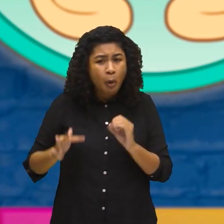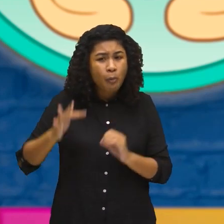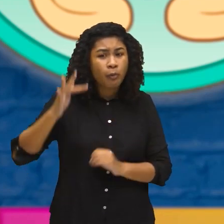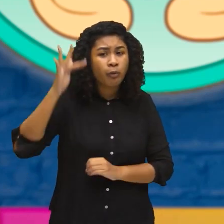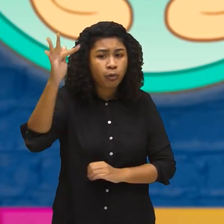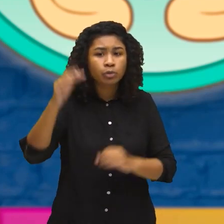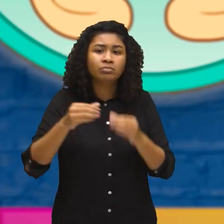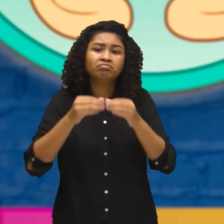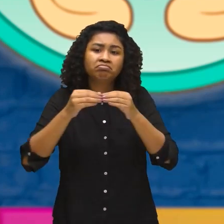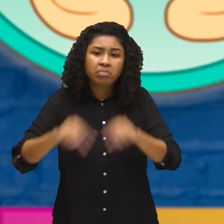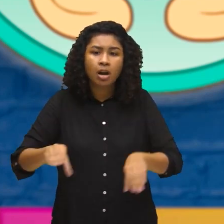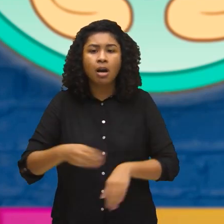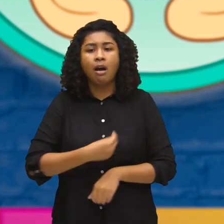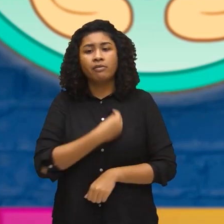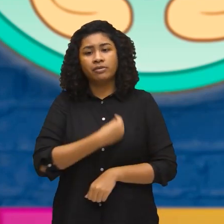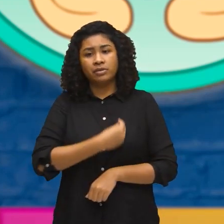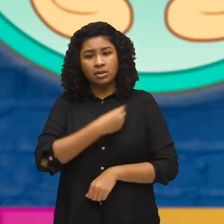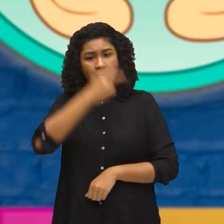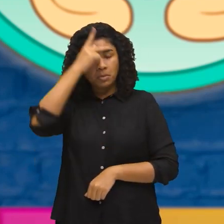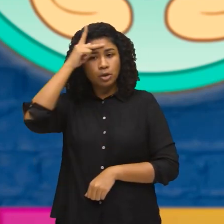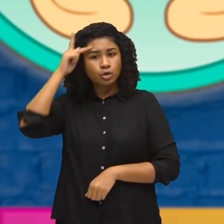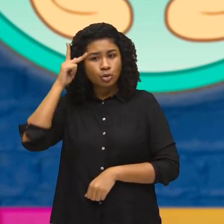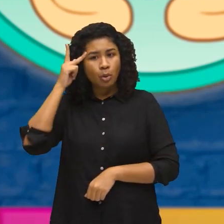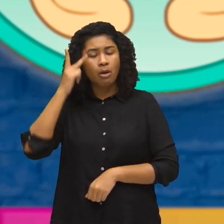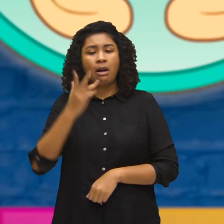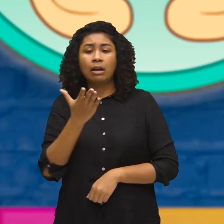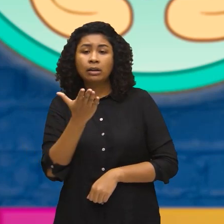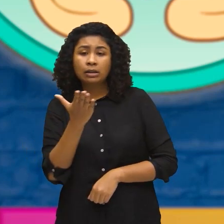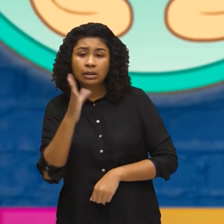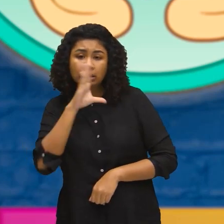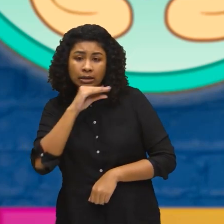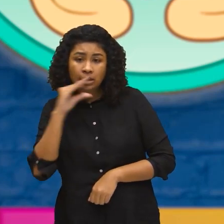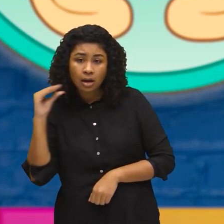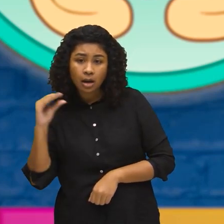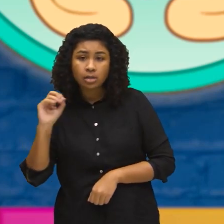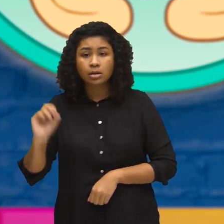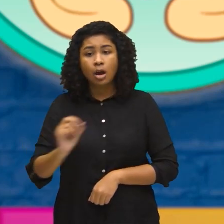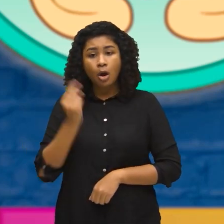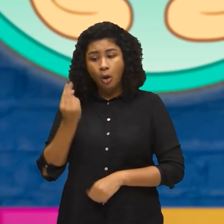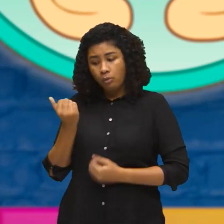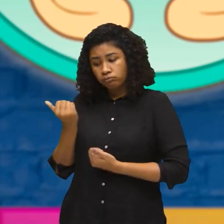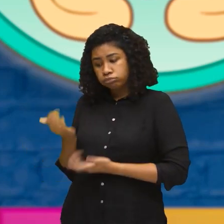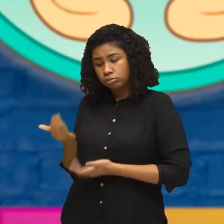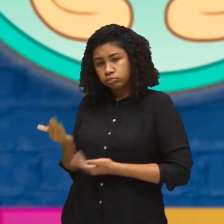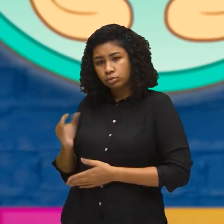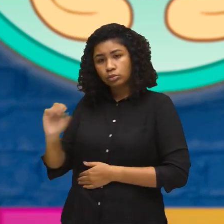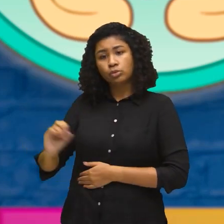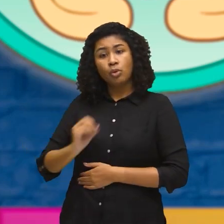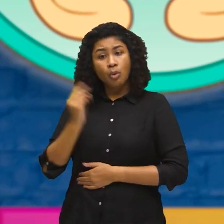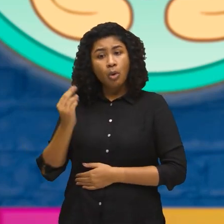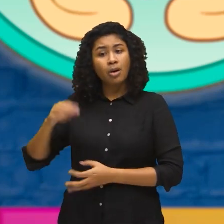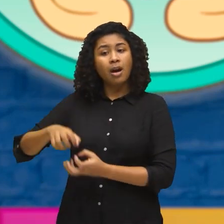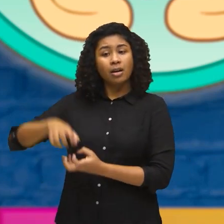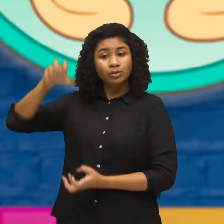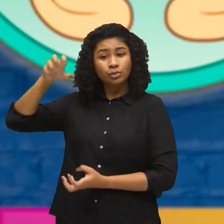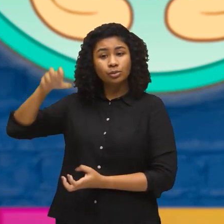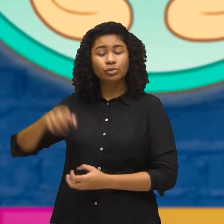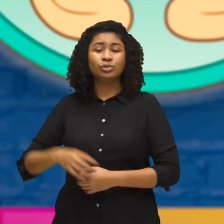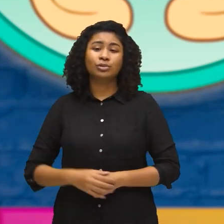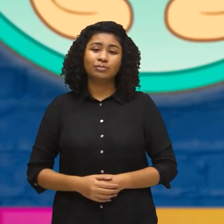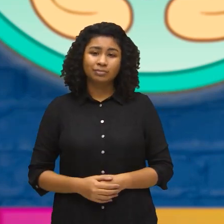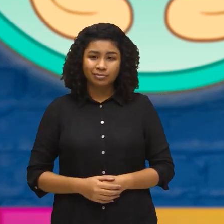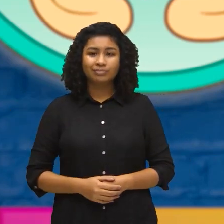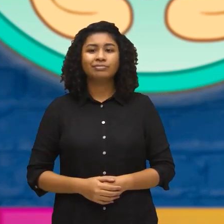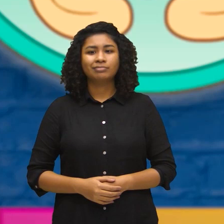na vida da criança, do adolescente e do adulto, tá bom? Então, isso vai gerar um sistema